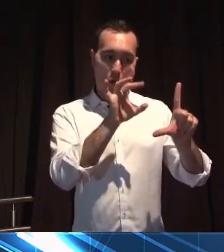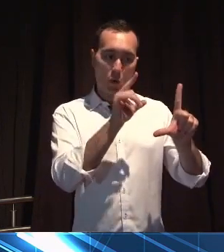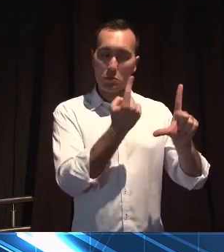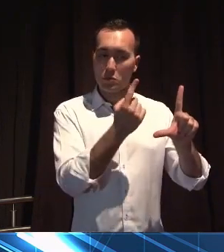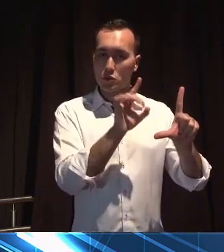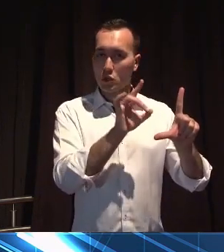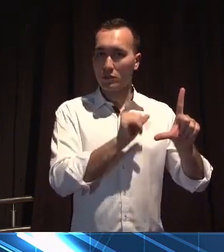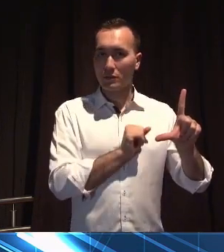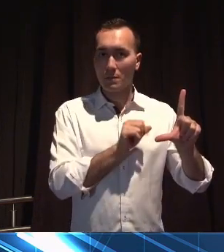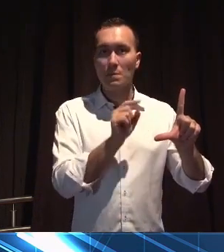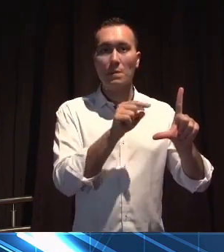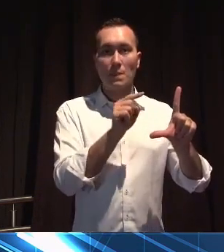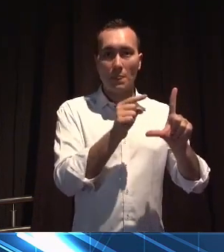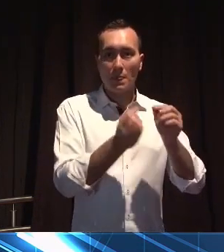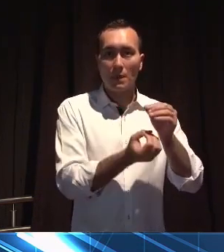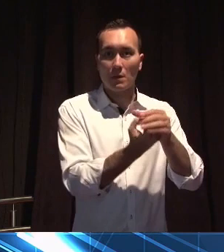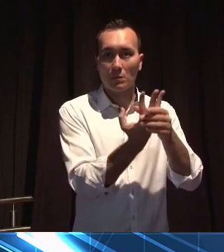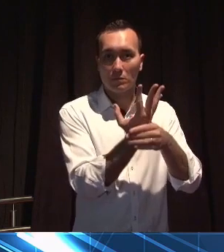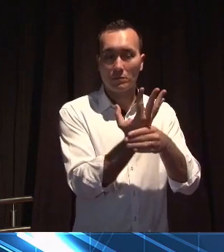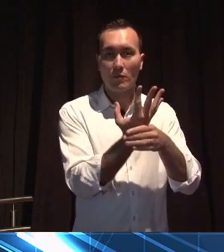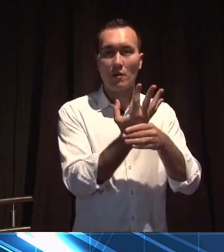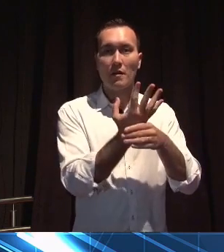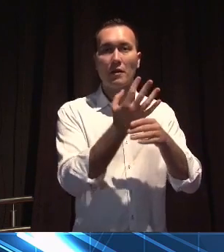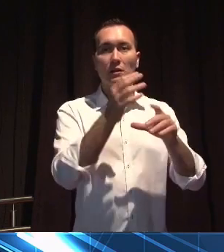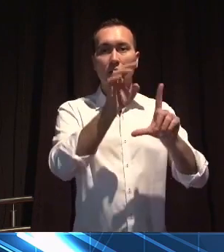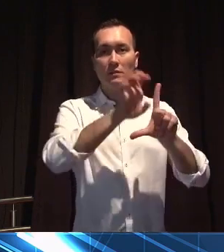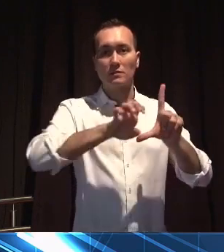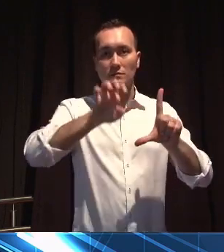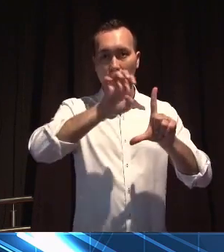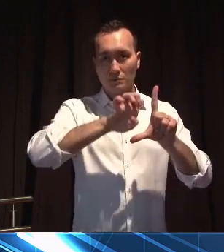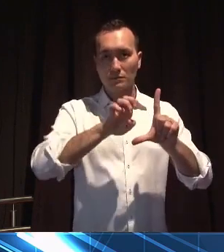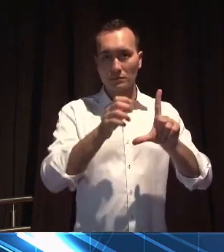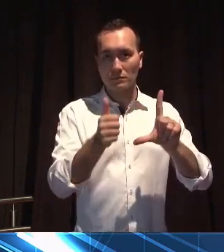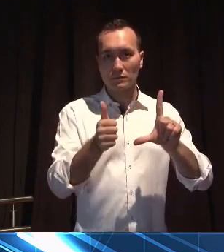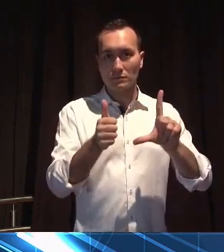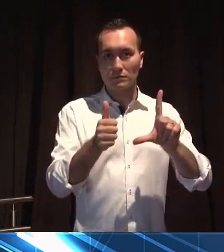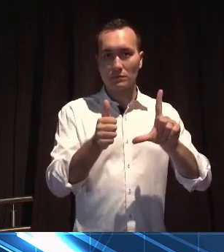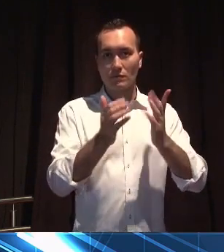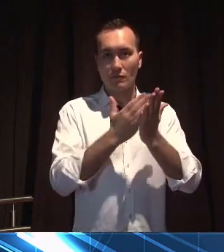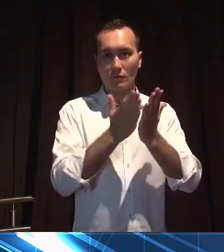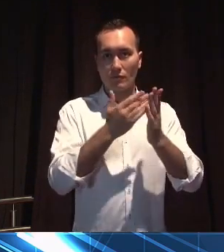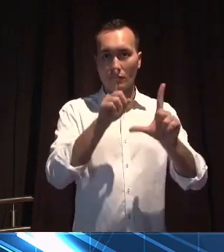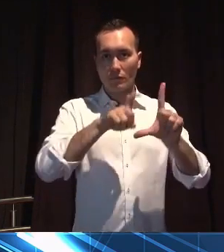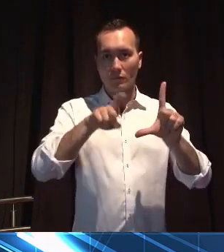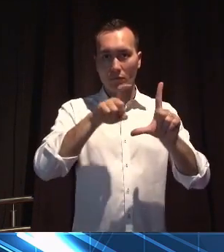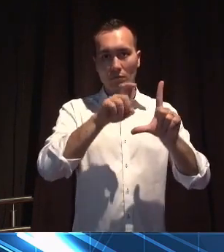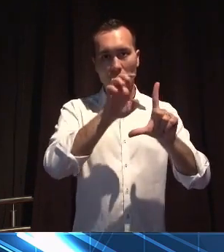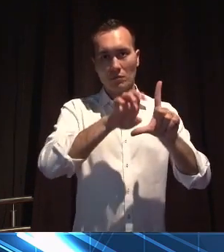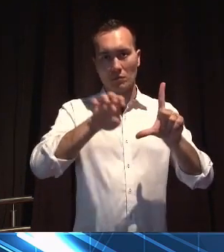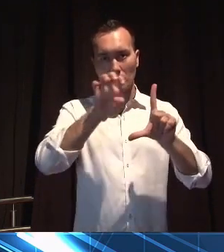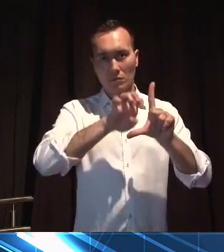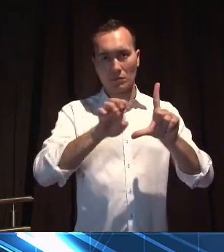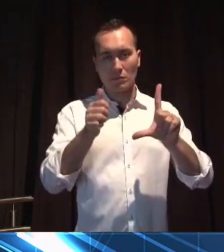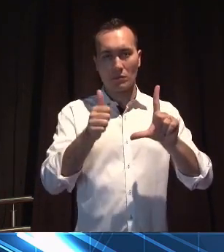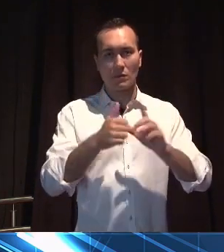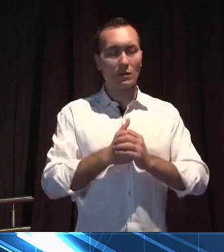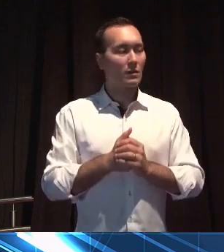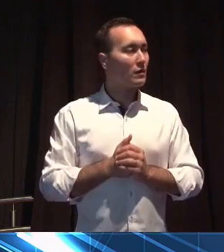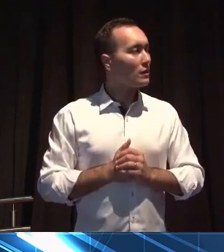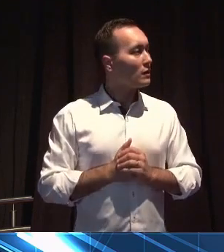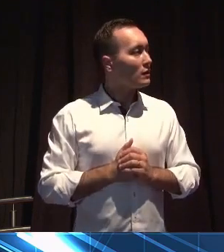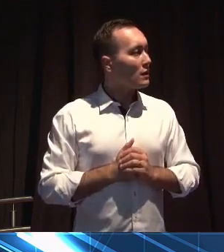interface geradora e-book que vai ter as implementações alternativas o gerador PDF gerador é Pub E aí né eu tô